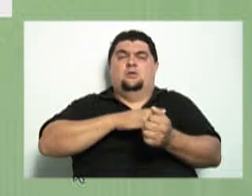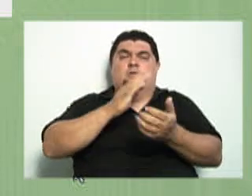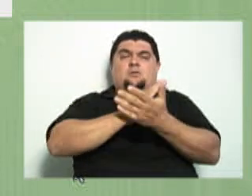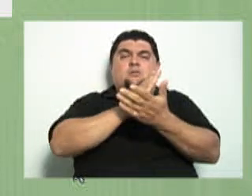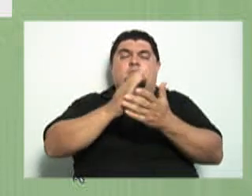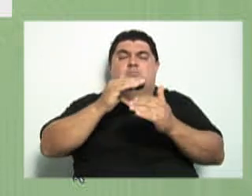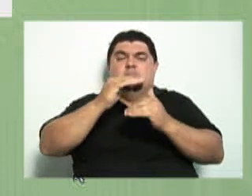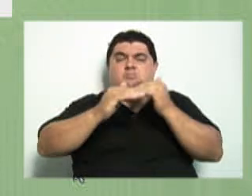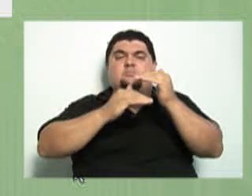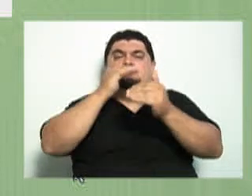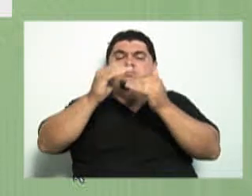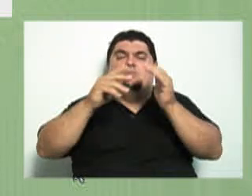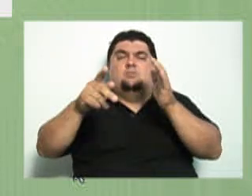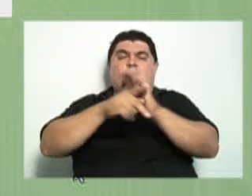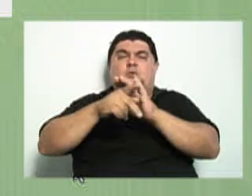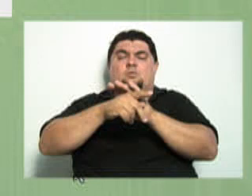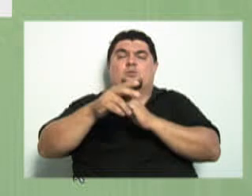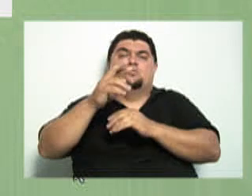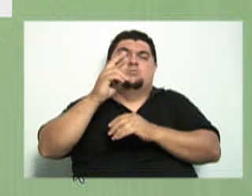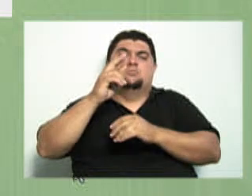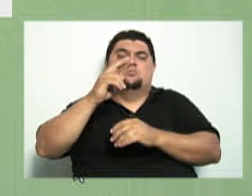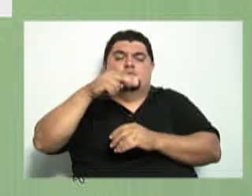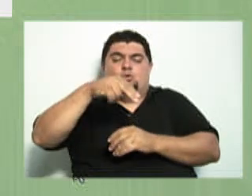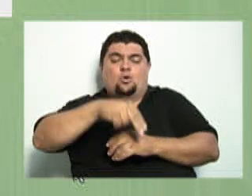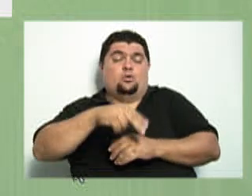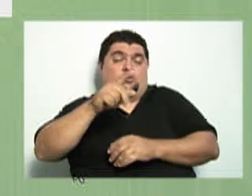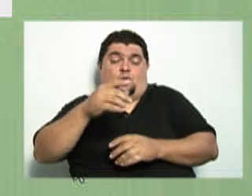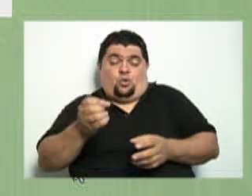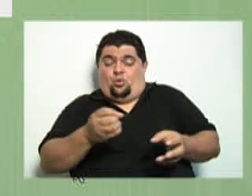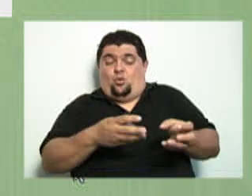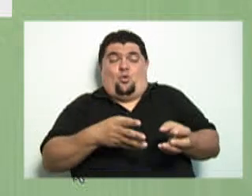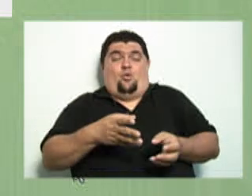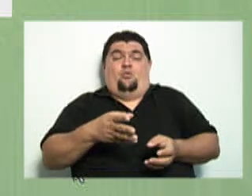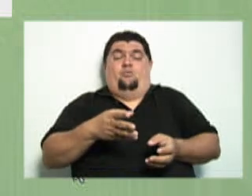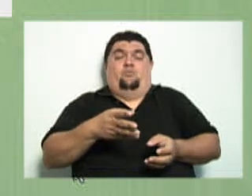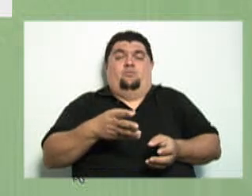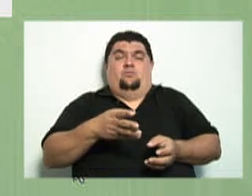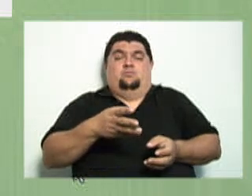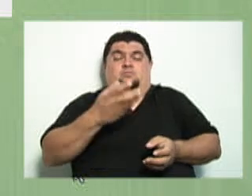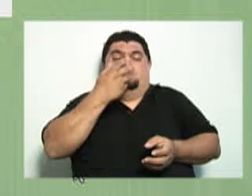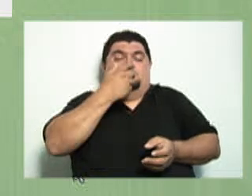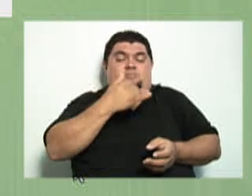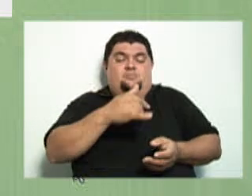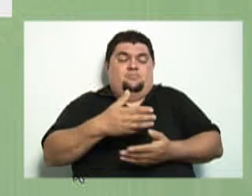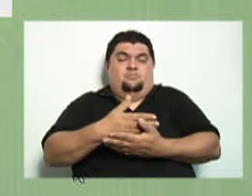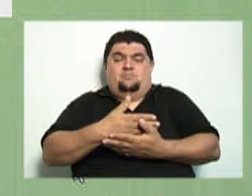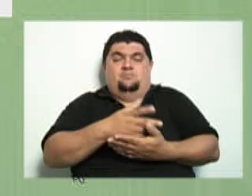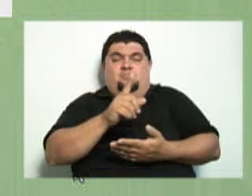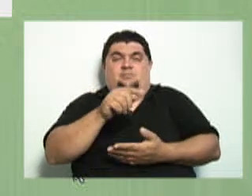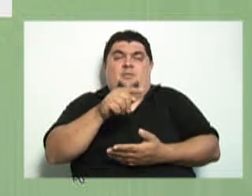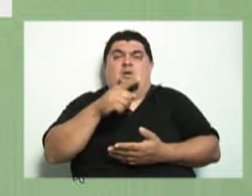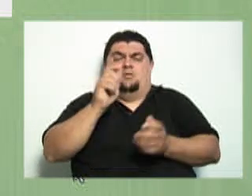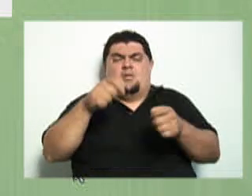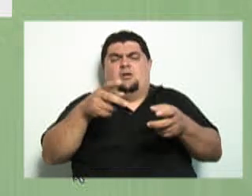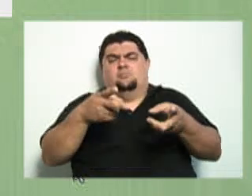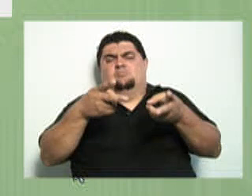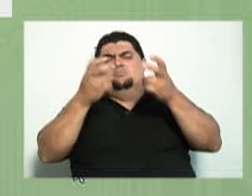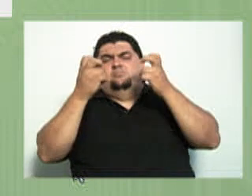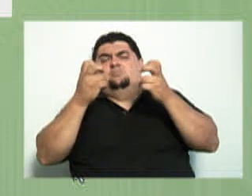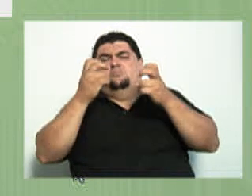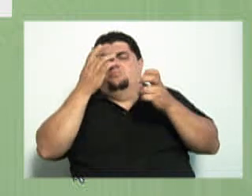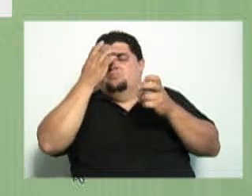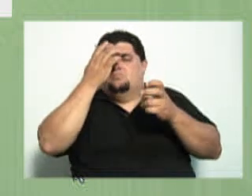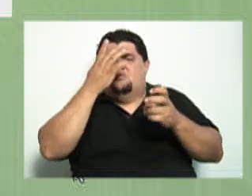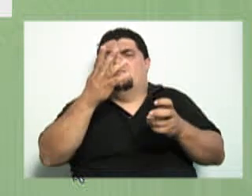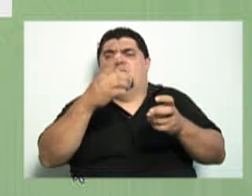nossa região norte são programas bem recentes, bem novos. Podemos observar claramente na nossa situação, o